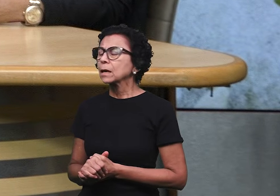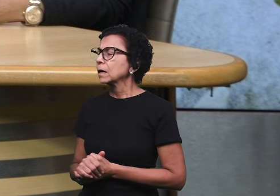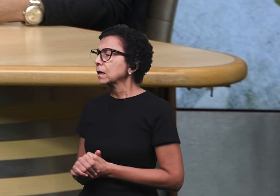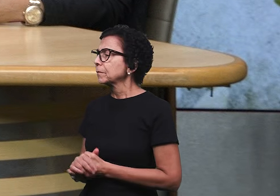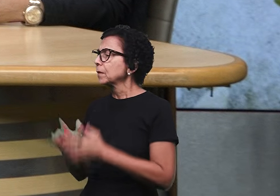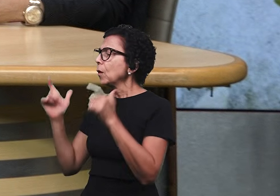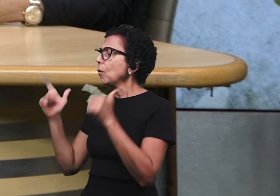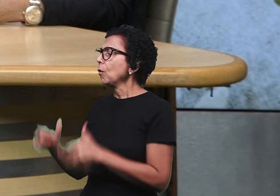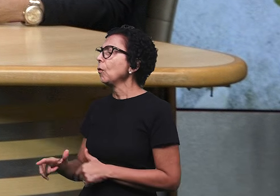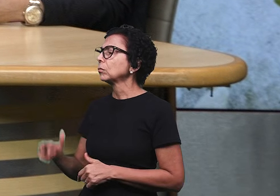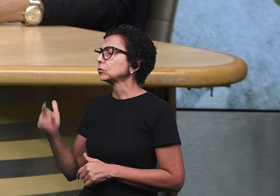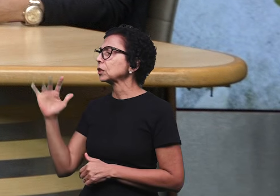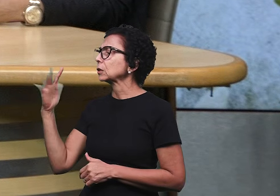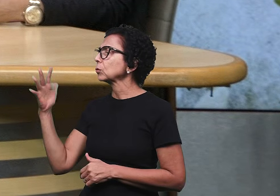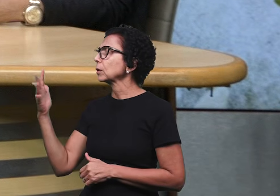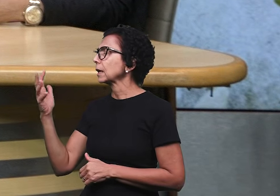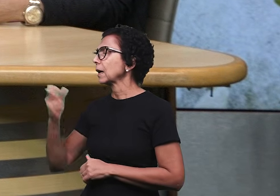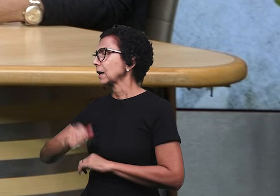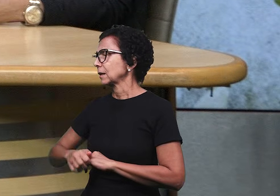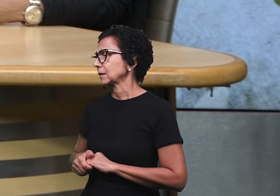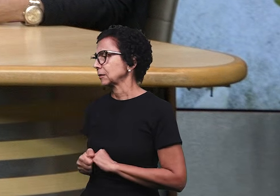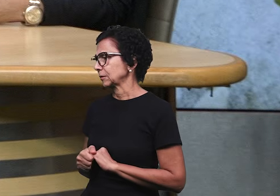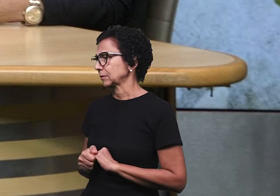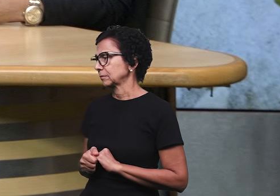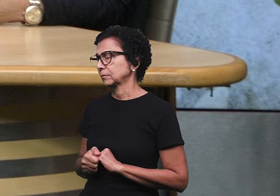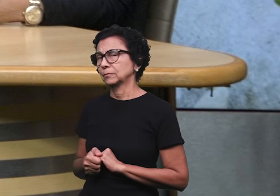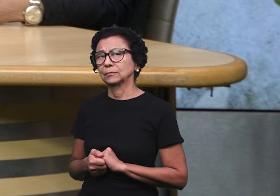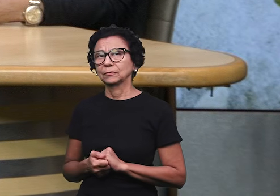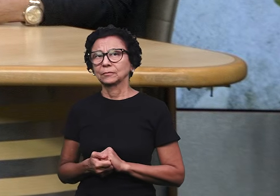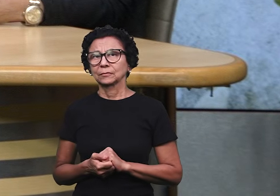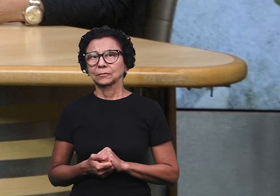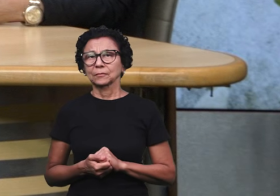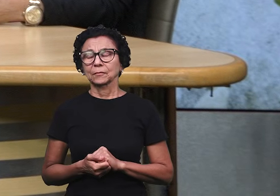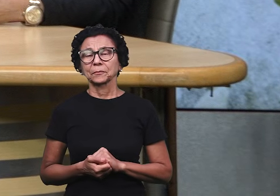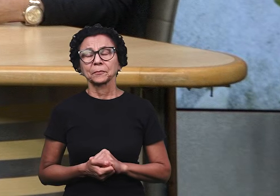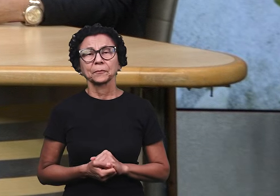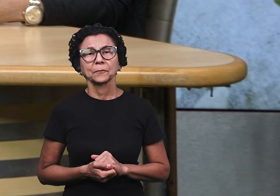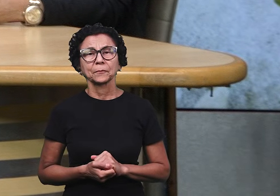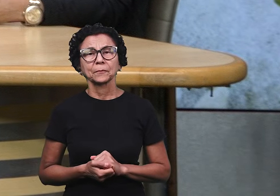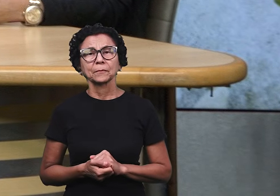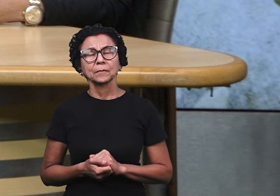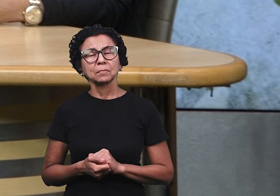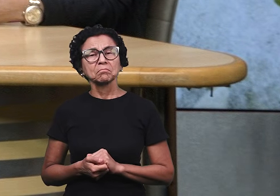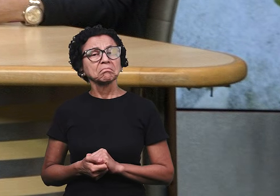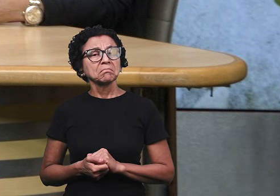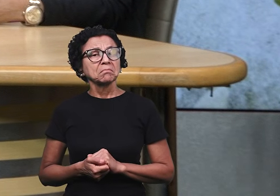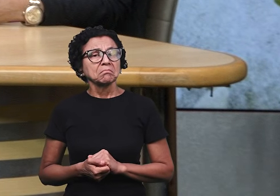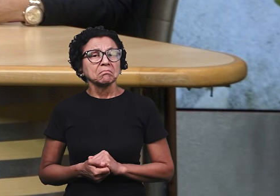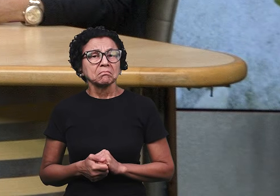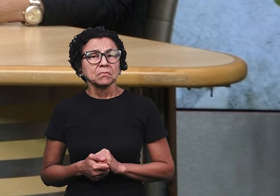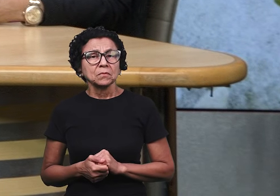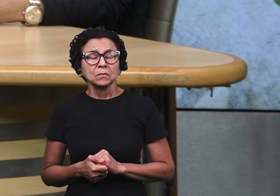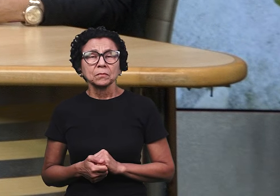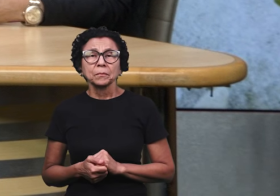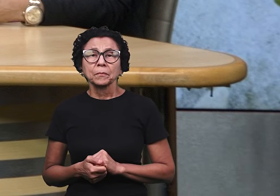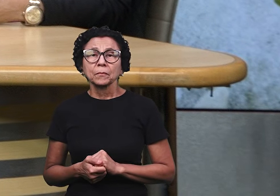onde se deve adorar. E não é onde, é a quem nós devemos adorar, né? E o